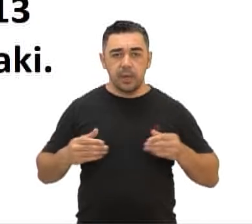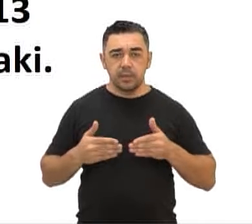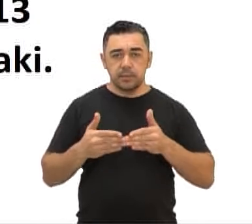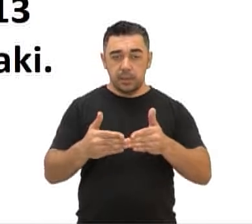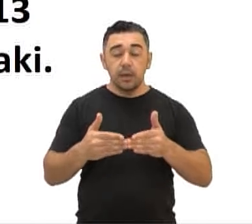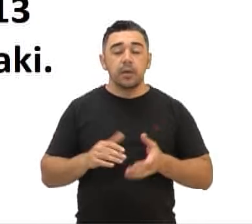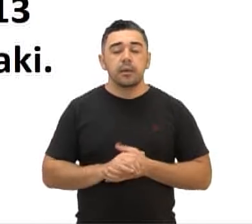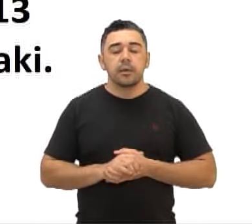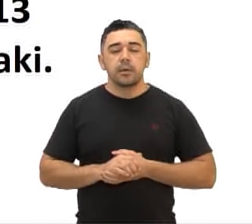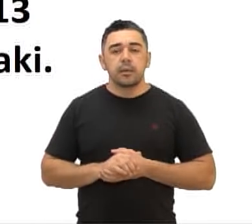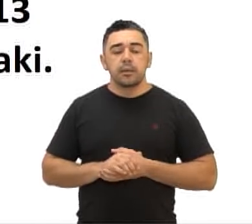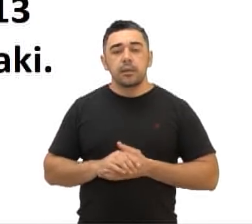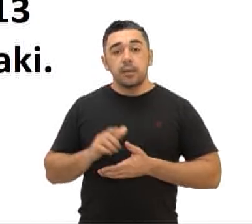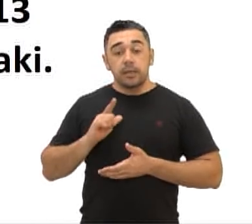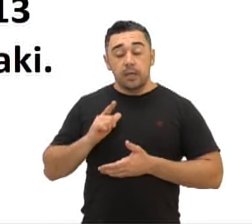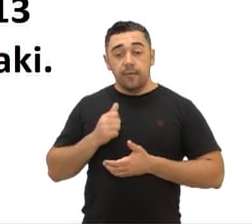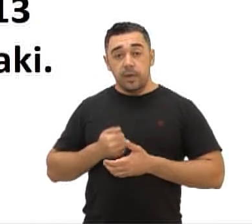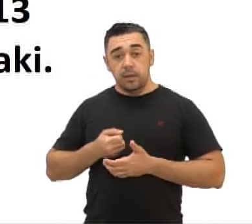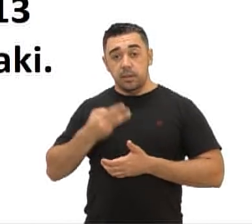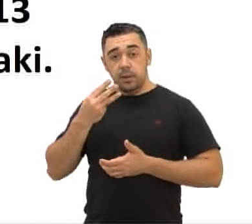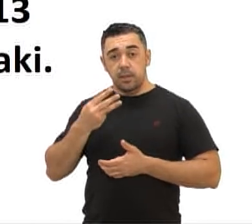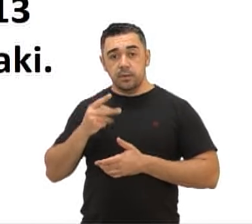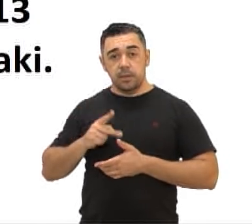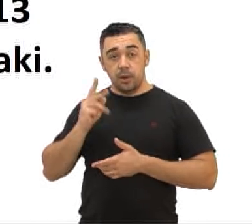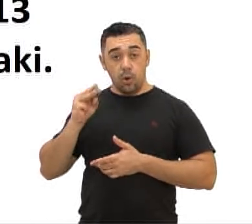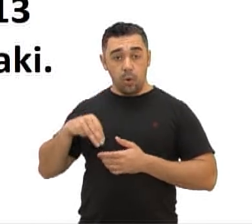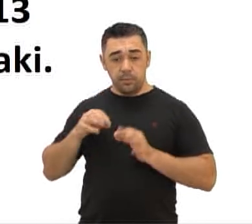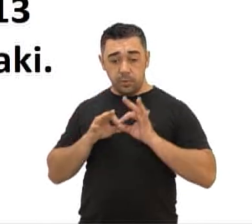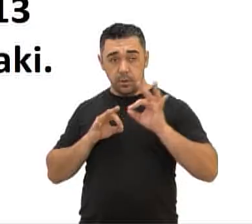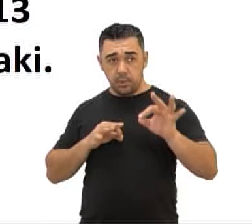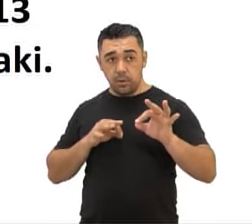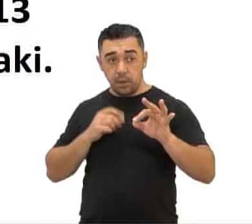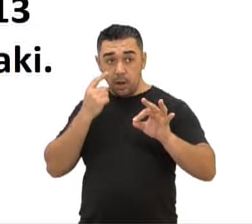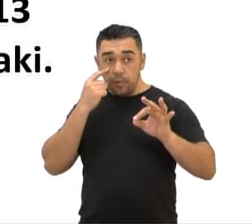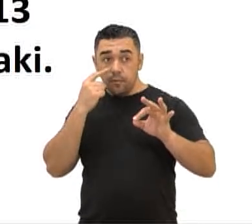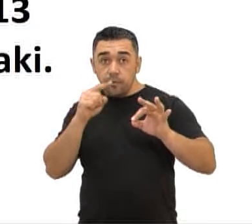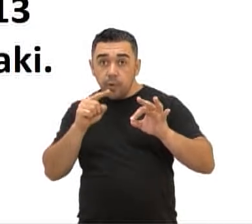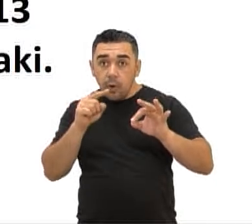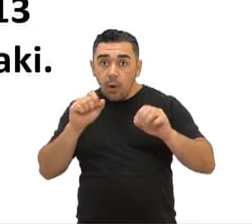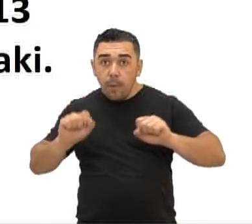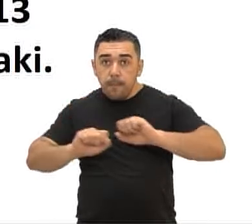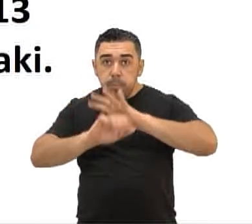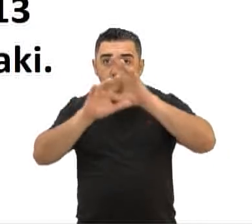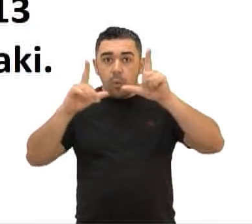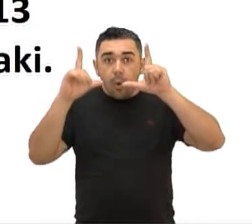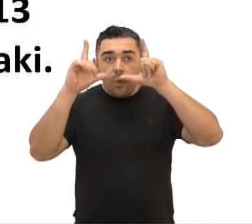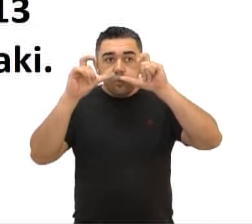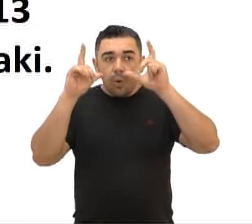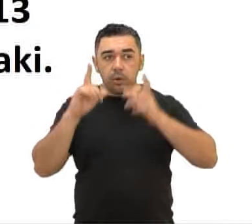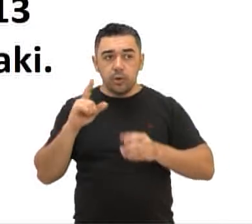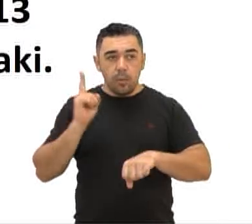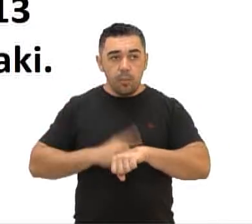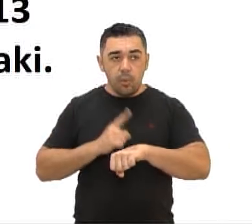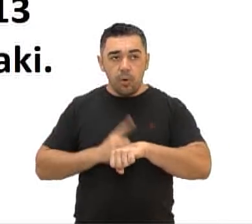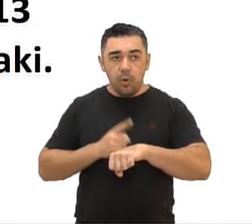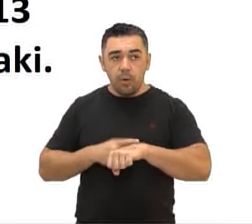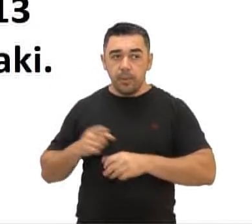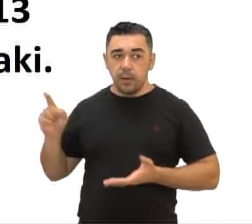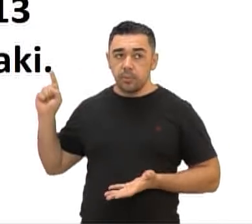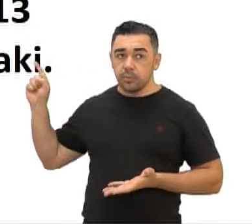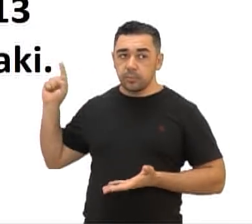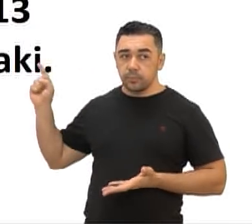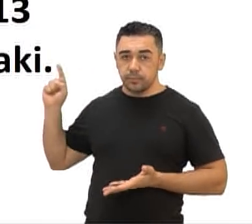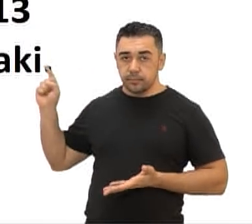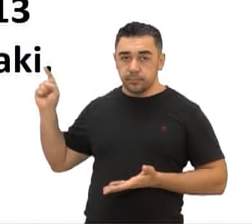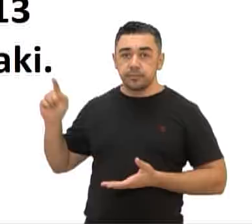Nagasaki. Então, a partir da vila de Koyagi, essa é a visão do momento da explosão da bomba na cidade